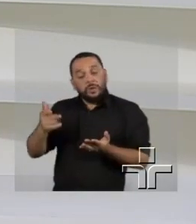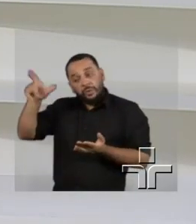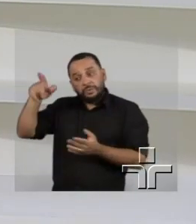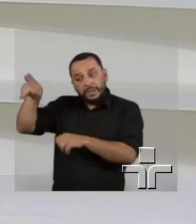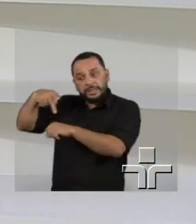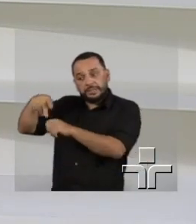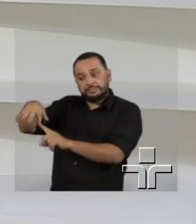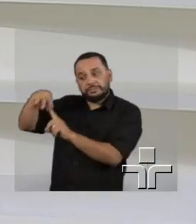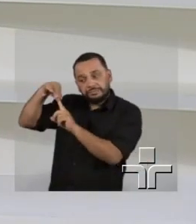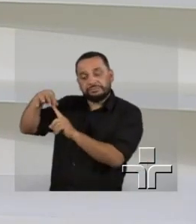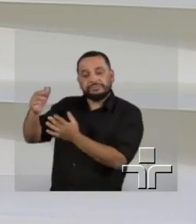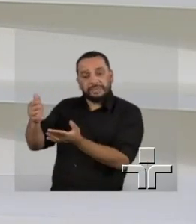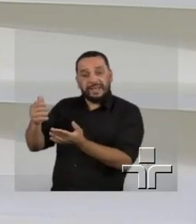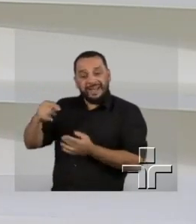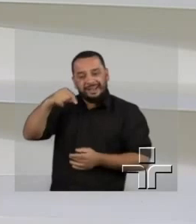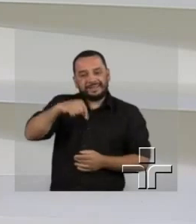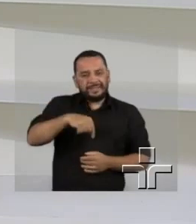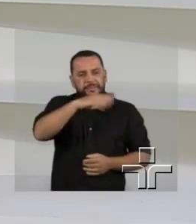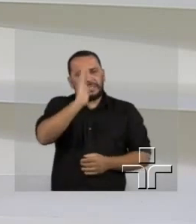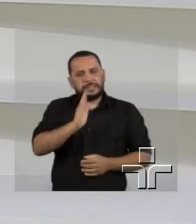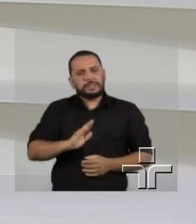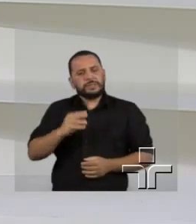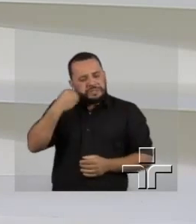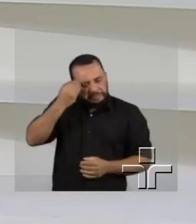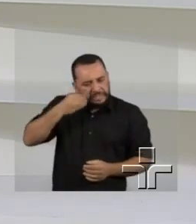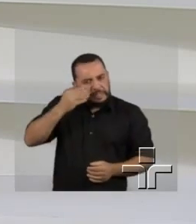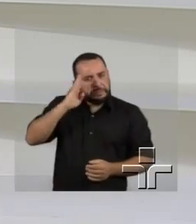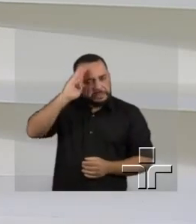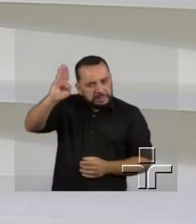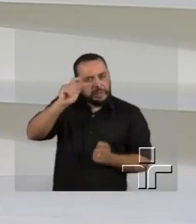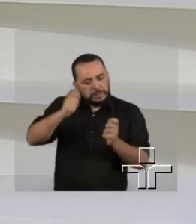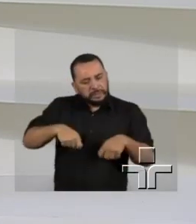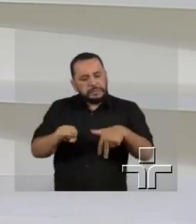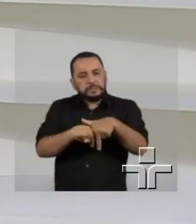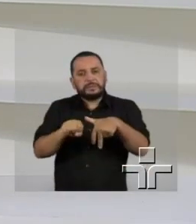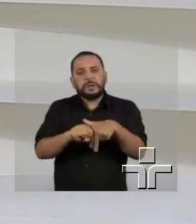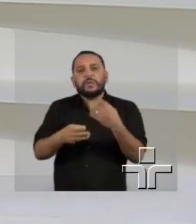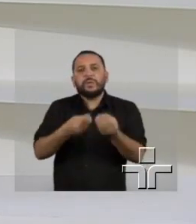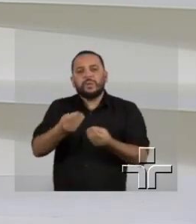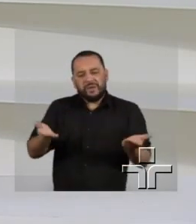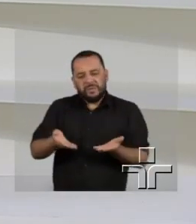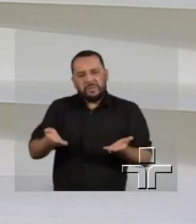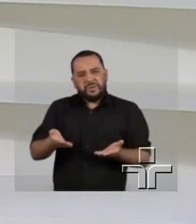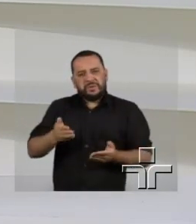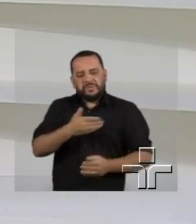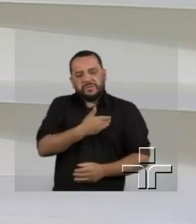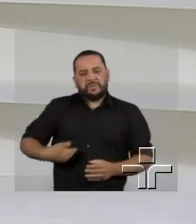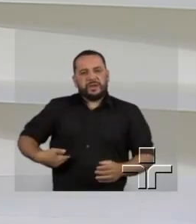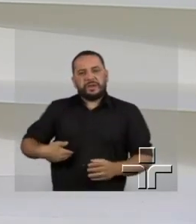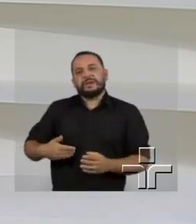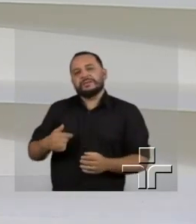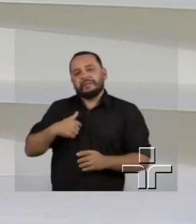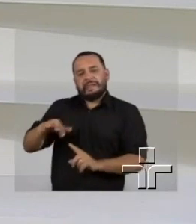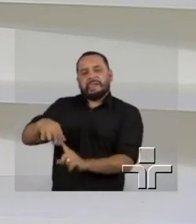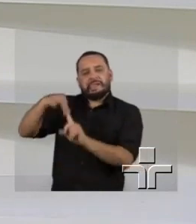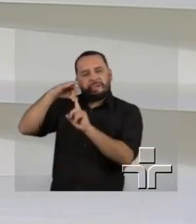né, que você vai ter alguma classificação especial para isso. Não tem classificação especial, é tolerância zero e estamos conversando.